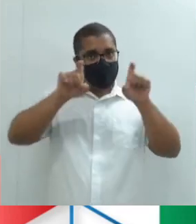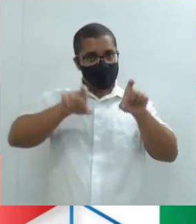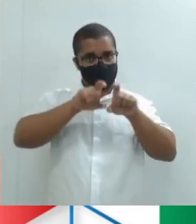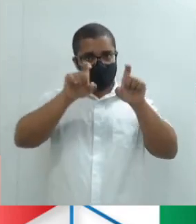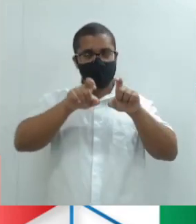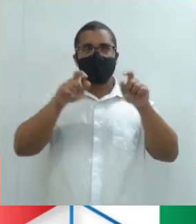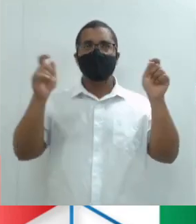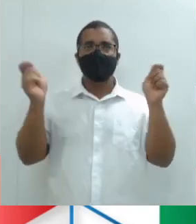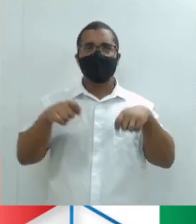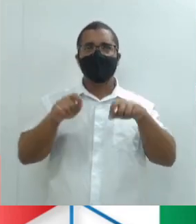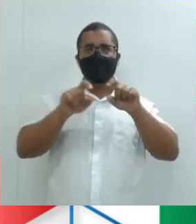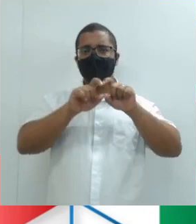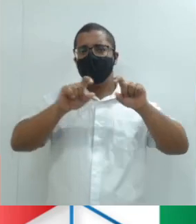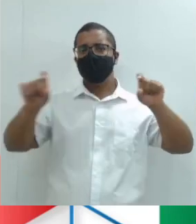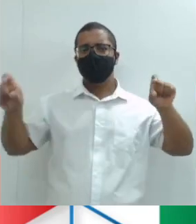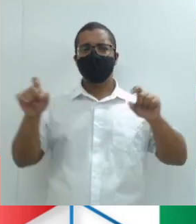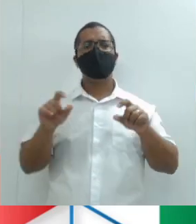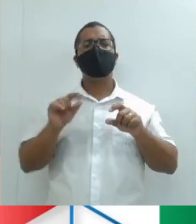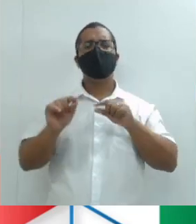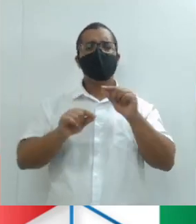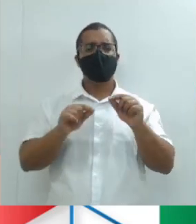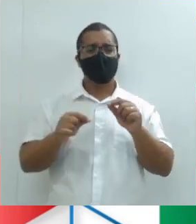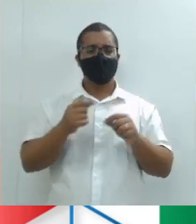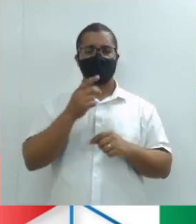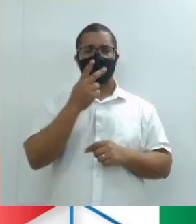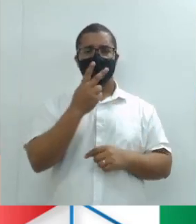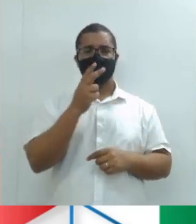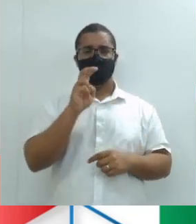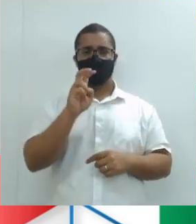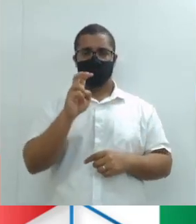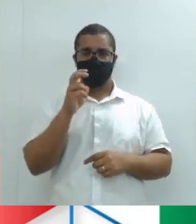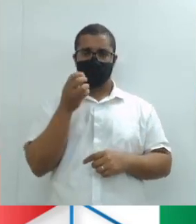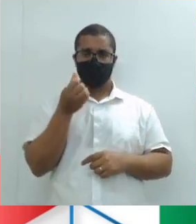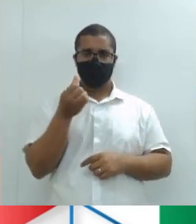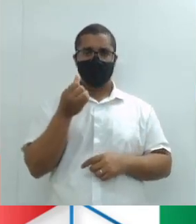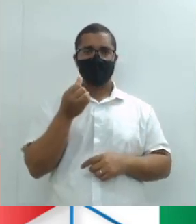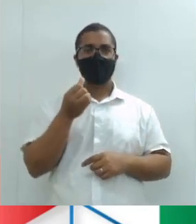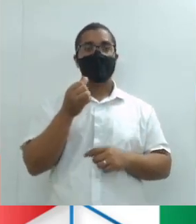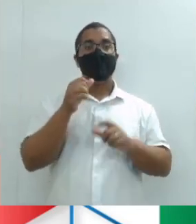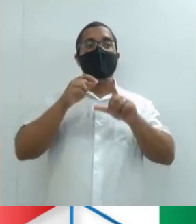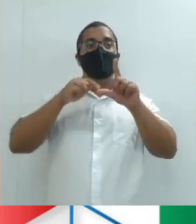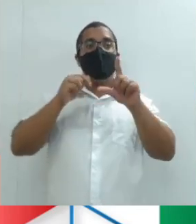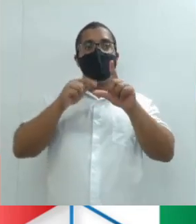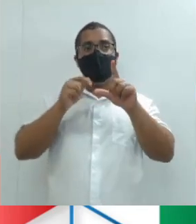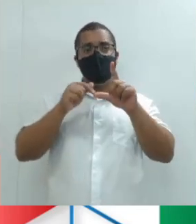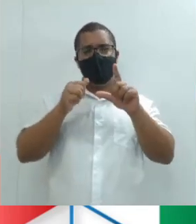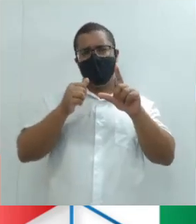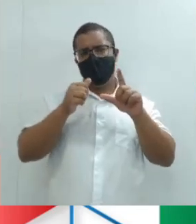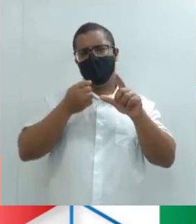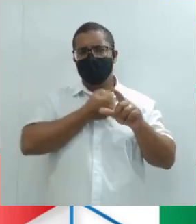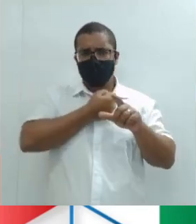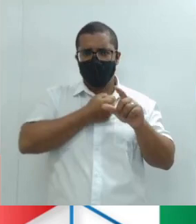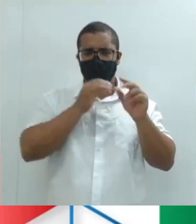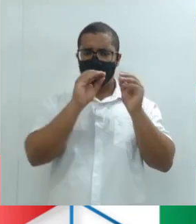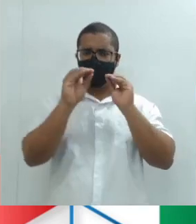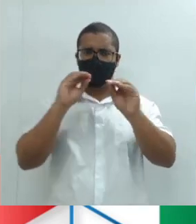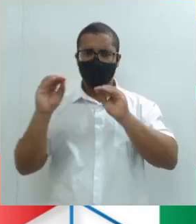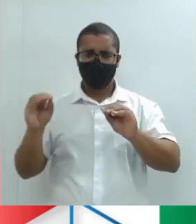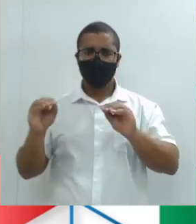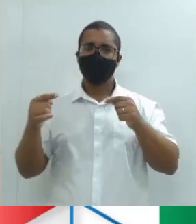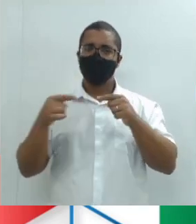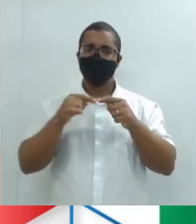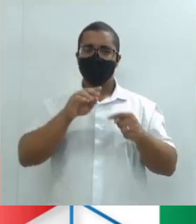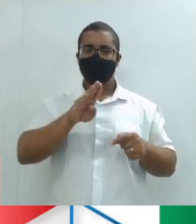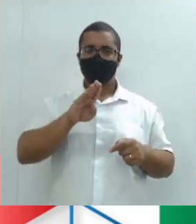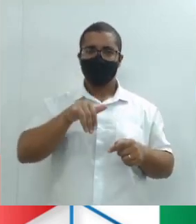se usa 256 caracteres, ok? Que isso vai se referenciar no byte.